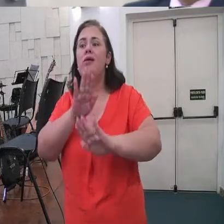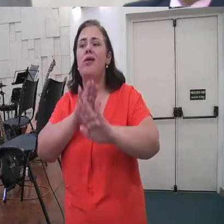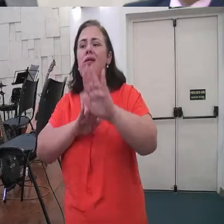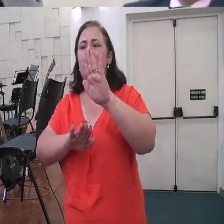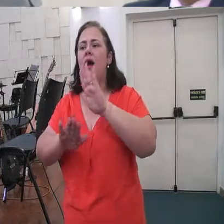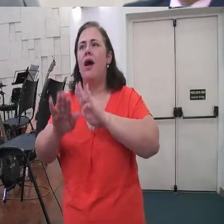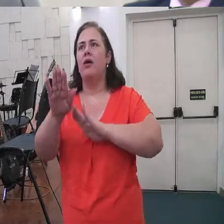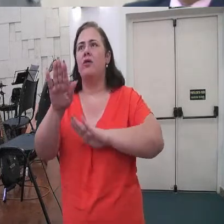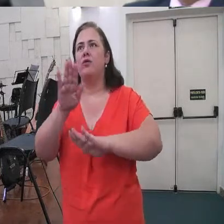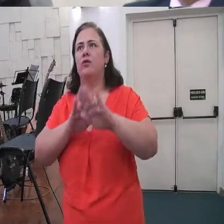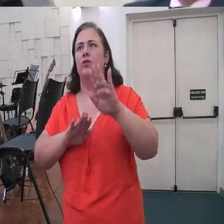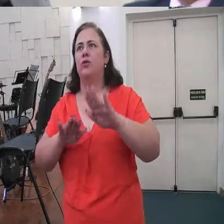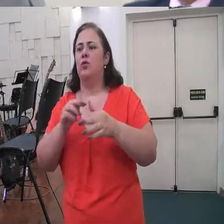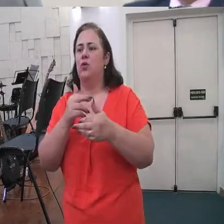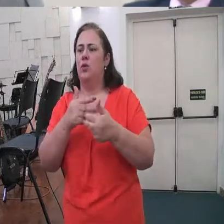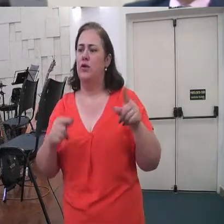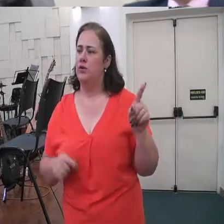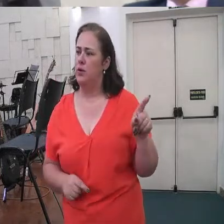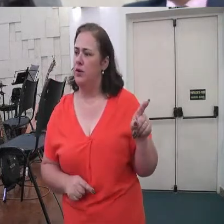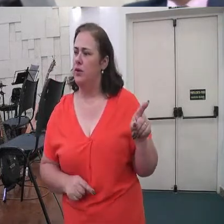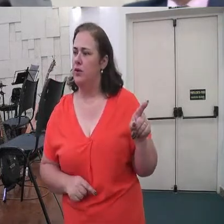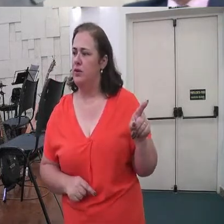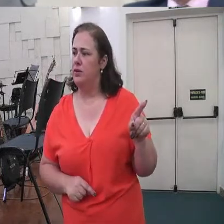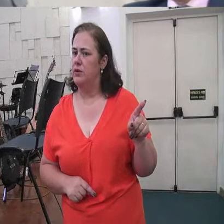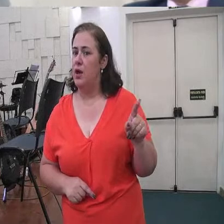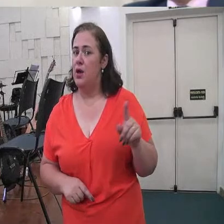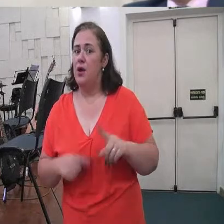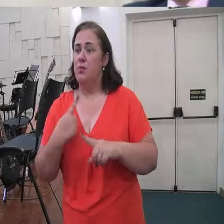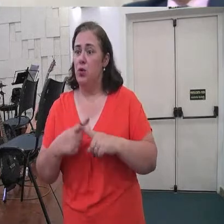os adeptos precisam continuar ali.